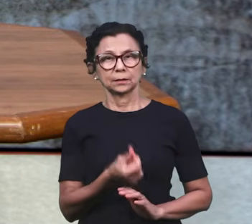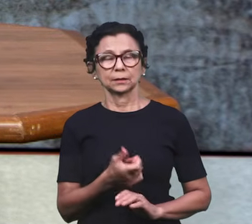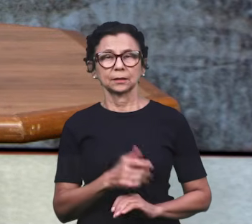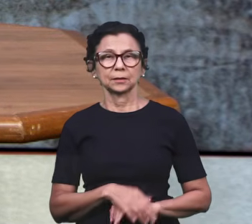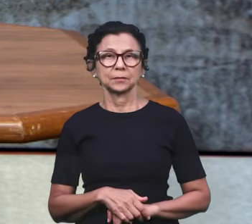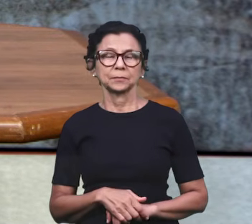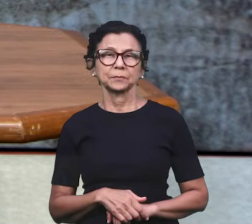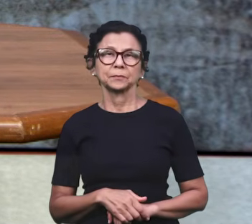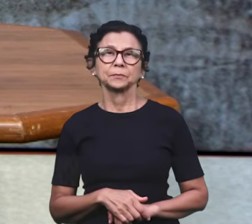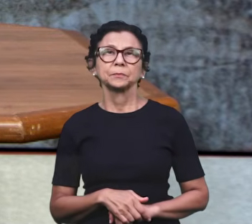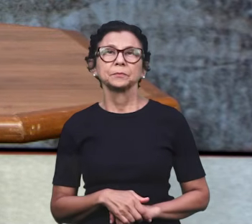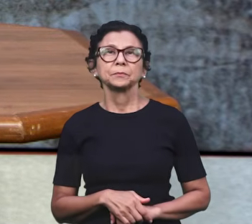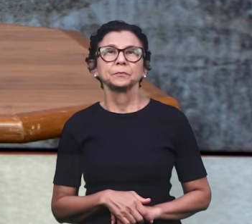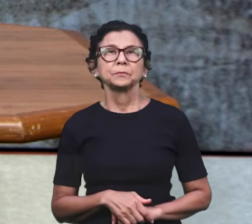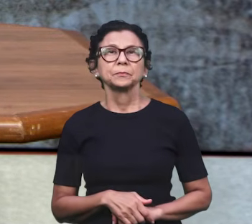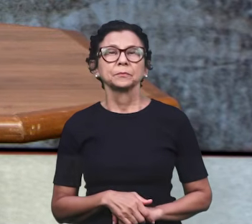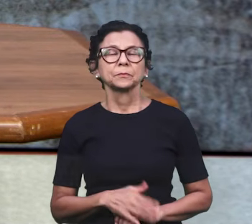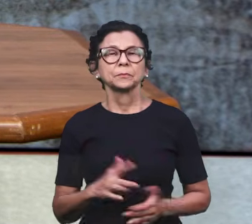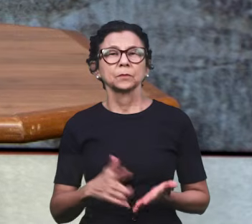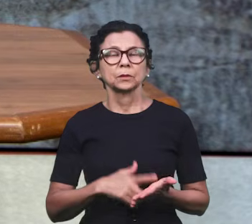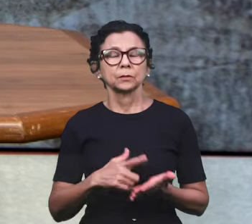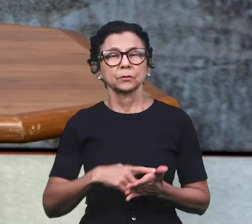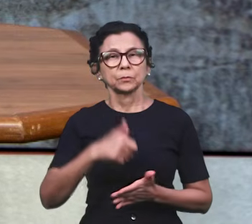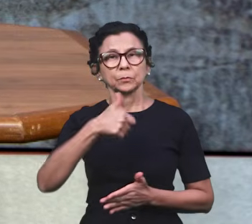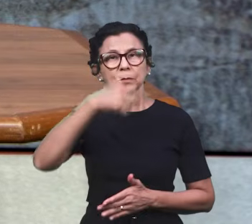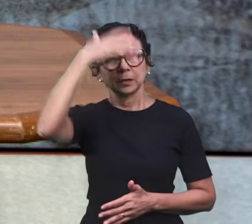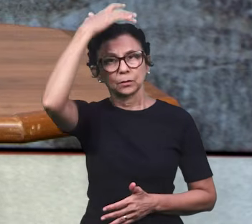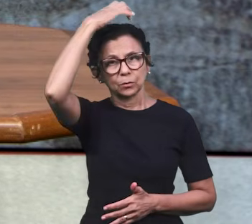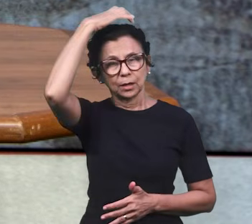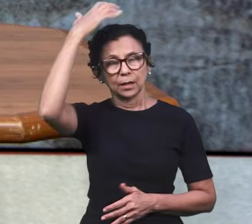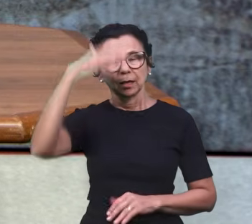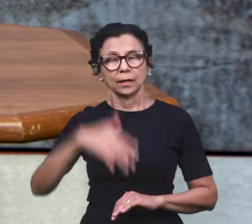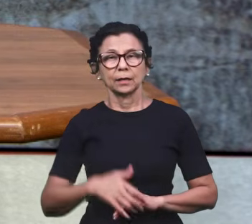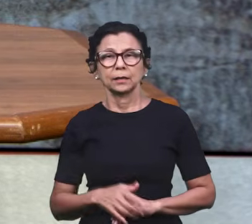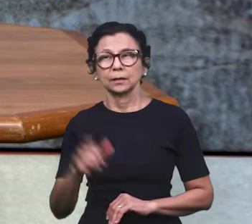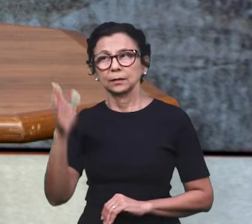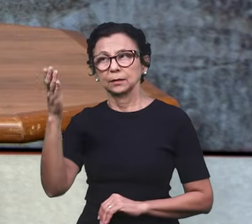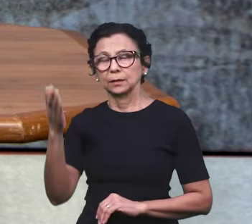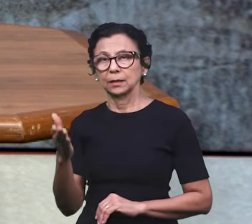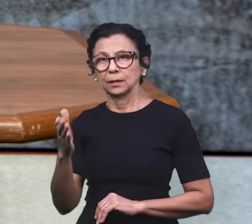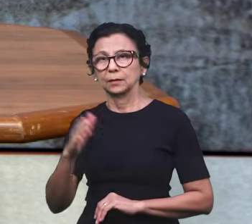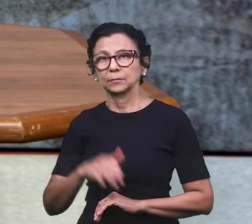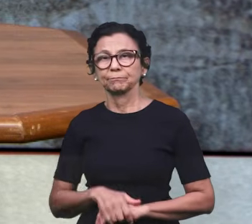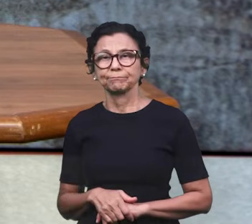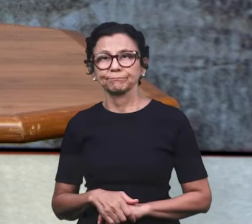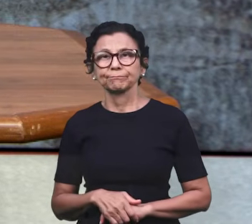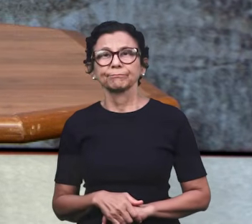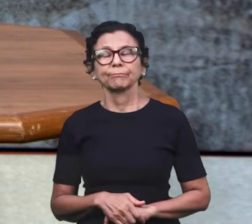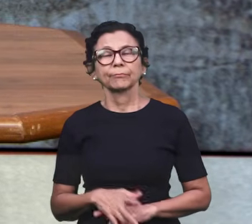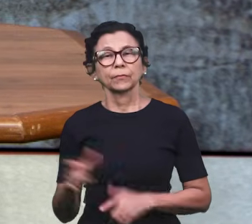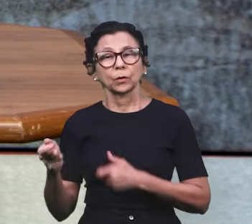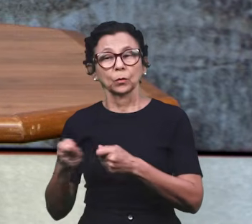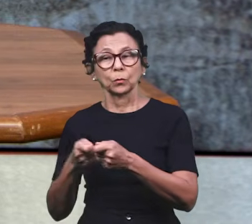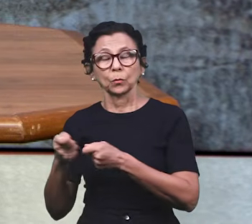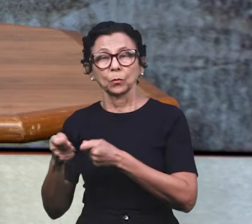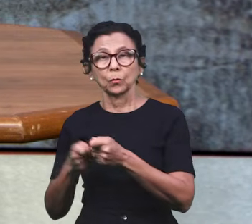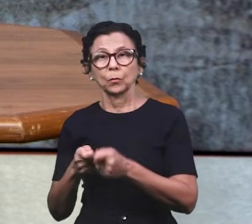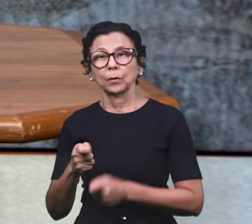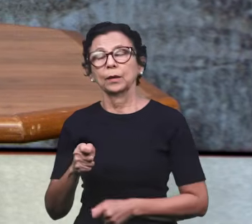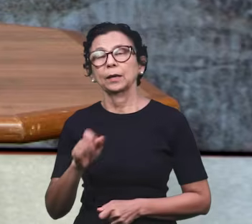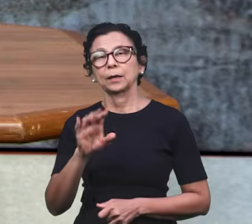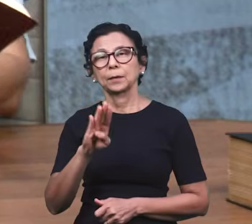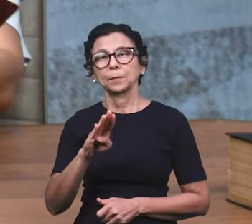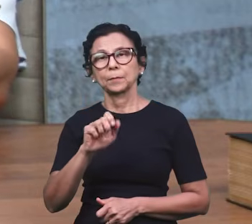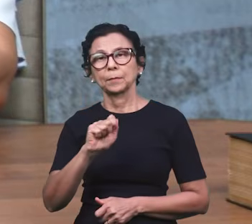de 1 Reis, né? Sabendo aqui que Baasa estava reinando sobre Israel em Tirzá.